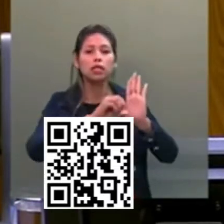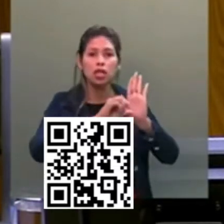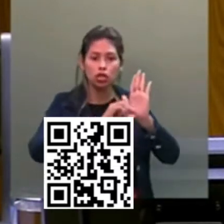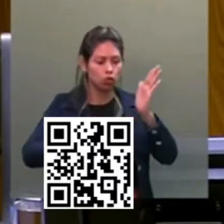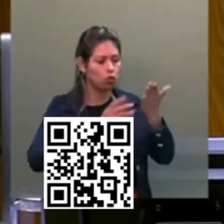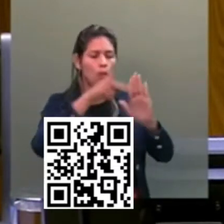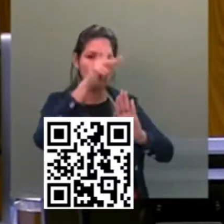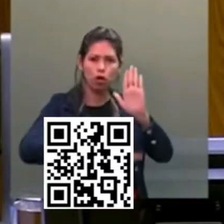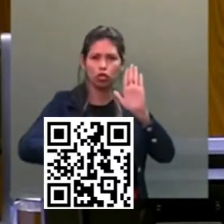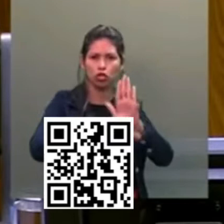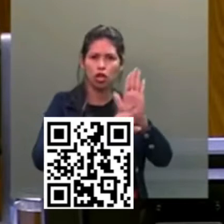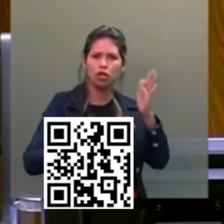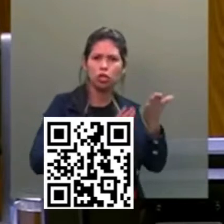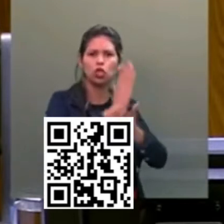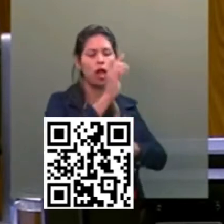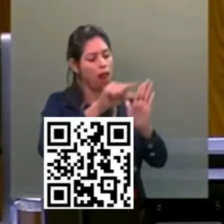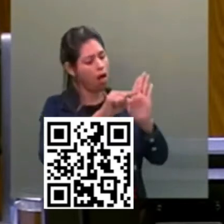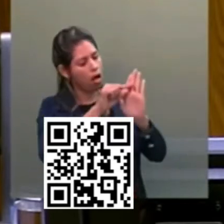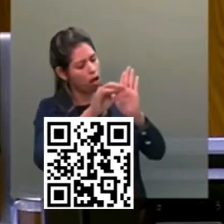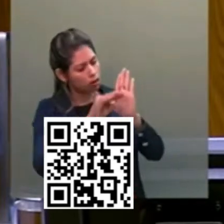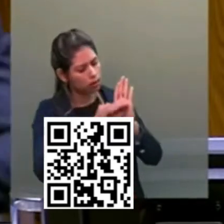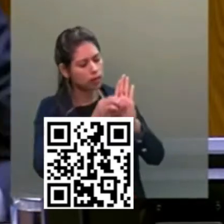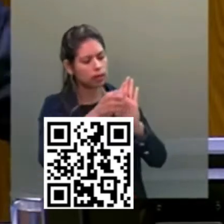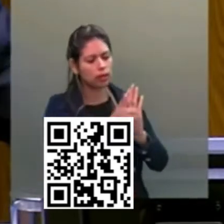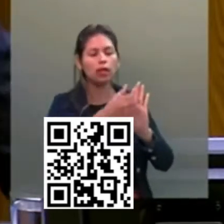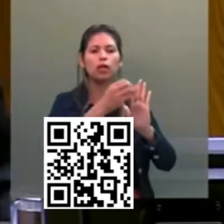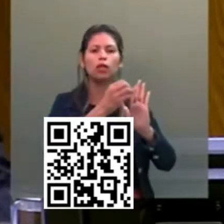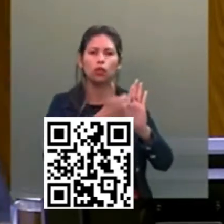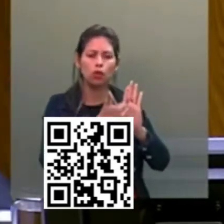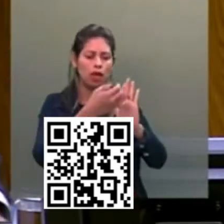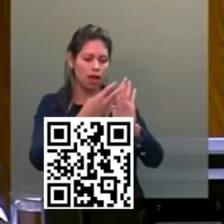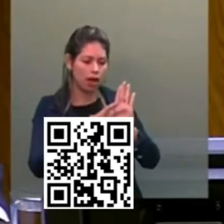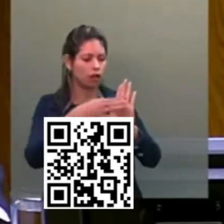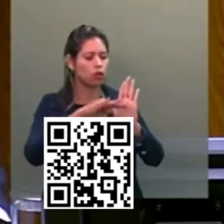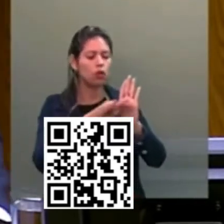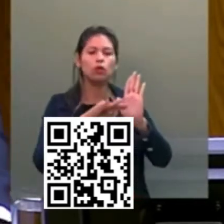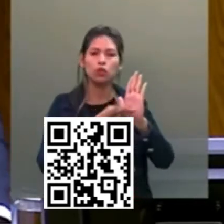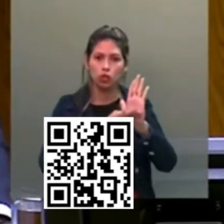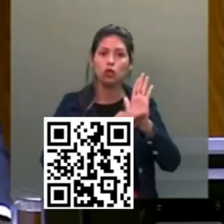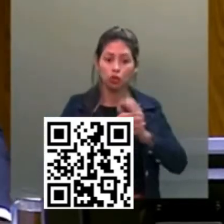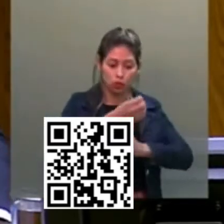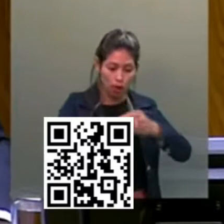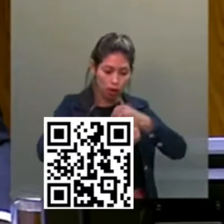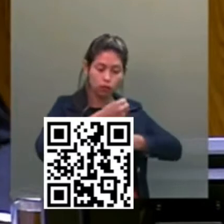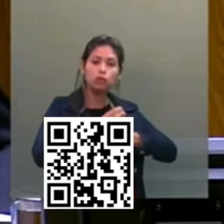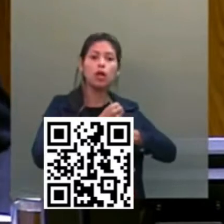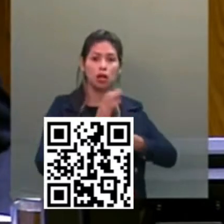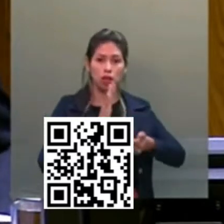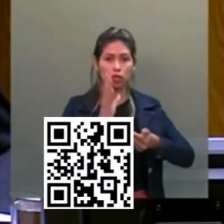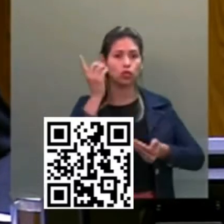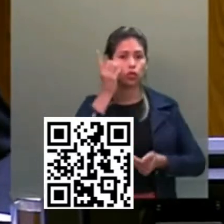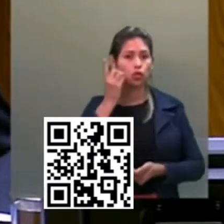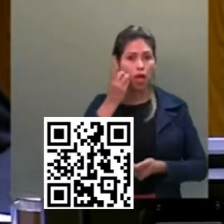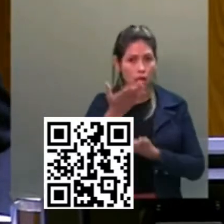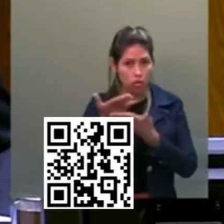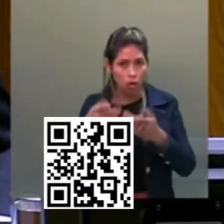comissões, outros 114 projetos foram aprovados em caráter conclusivo no ano passado na Câmara dos Deputados. O